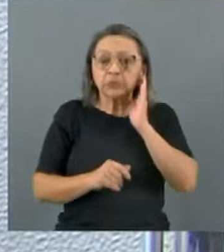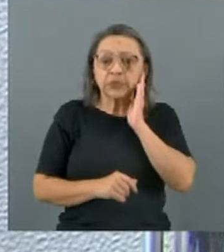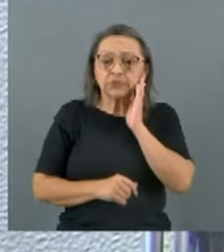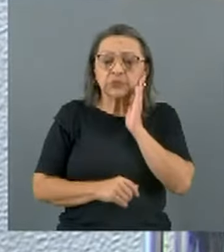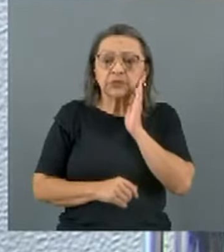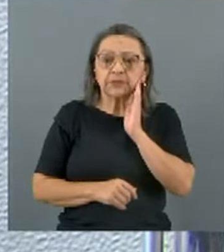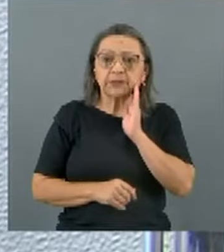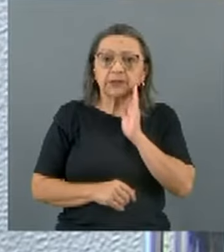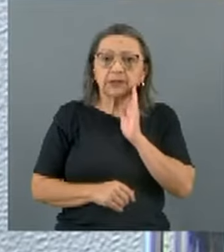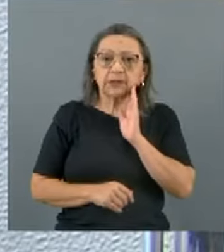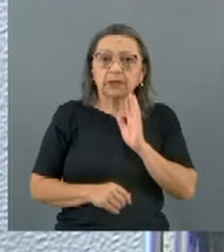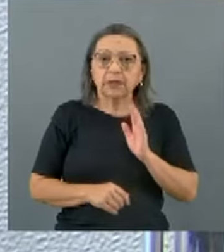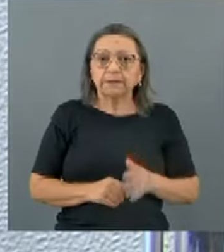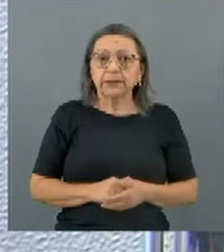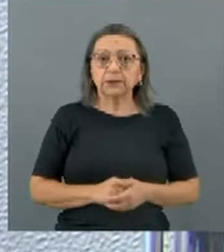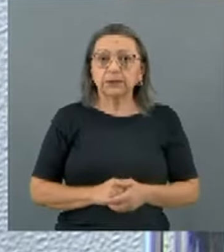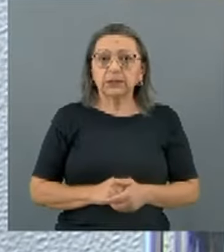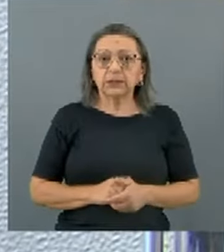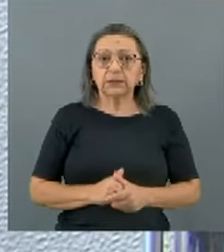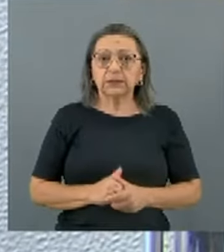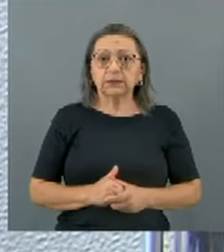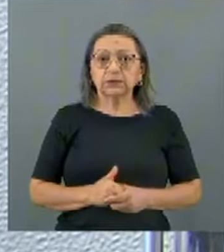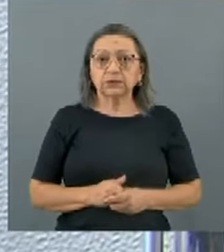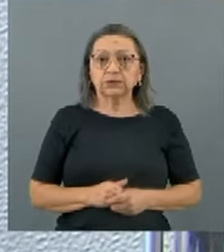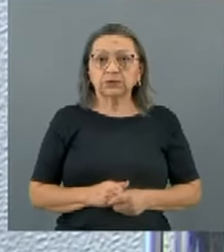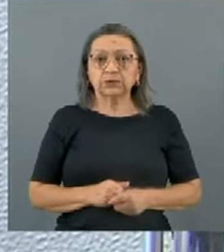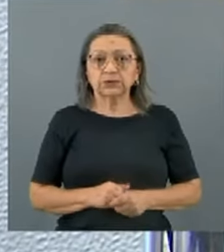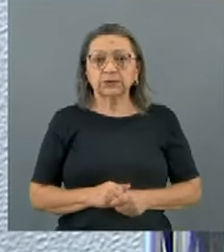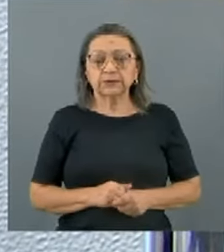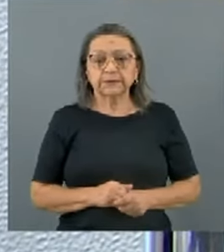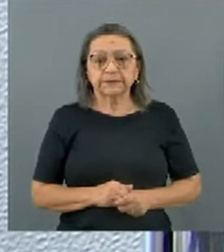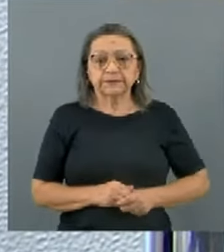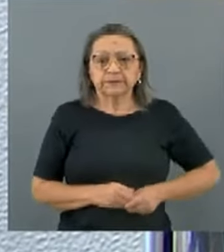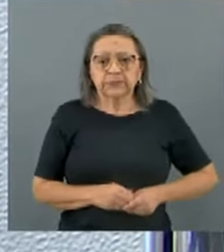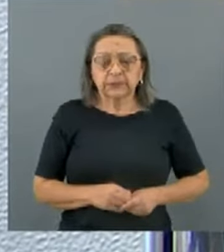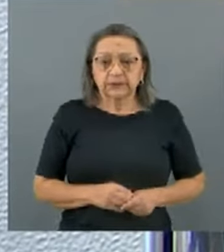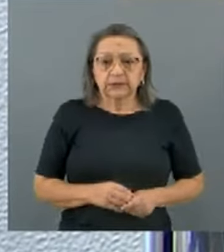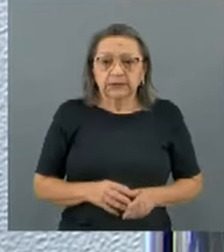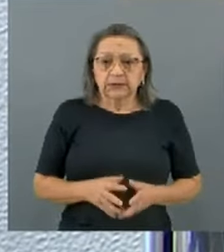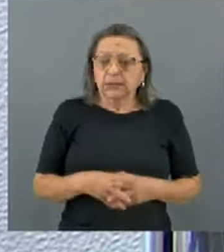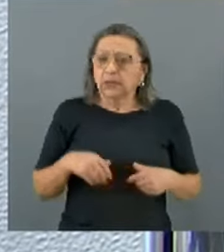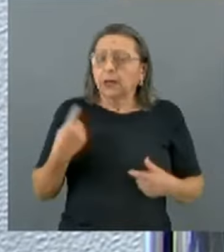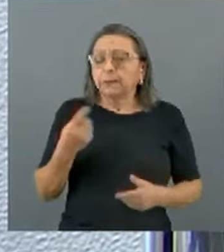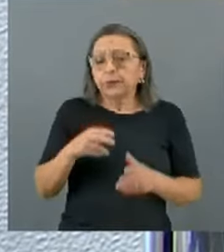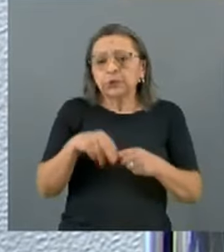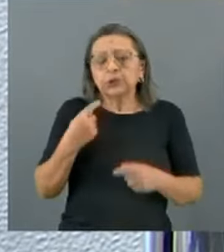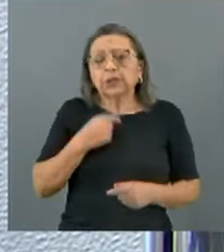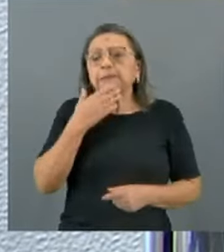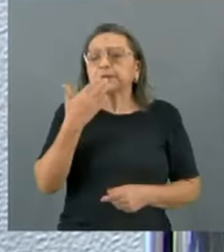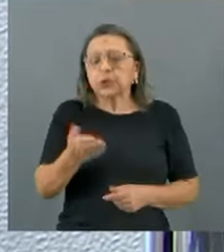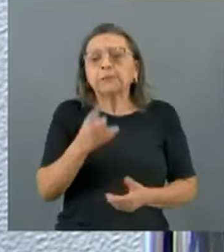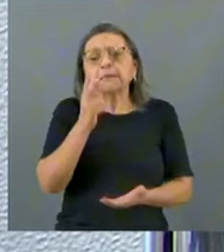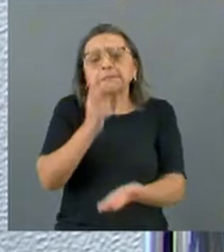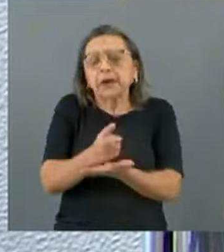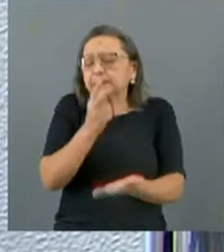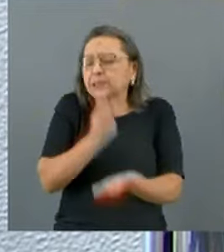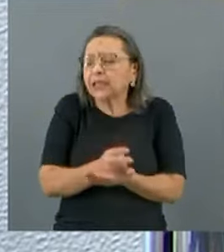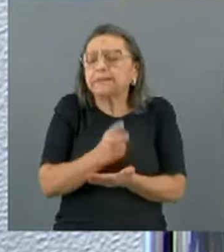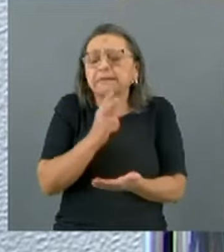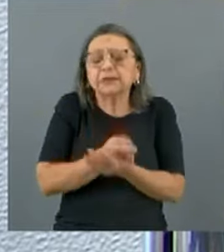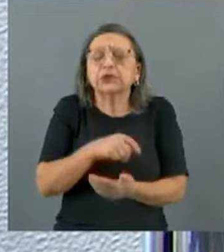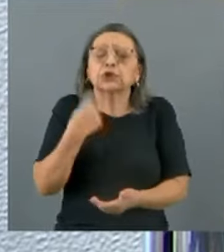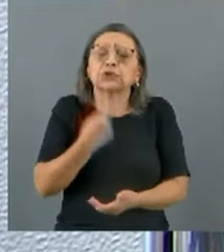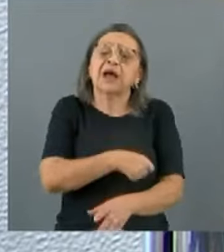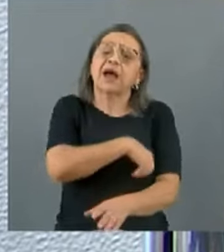não tem esse dinheiro mais. Então, senadora, nós estamos aqui pedindo para manter aquilo que nós conseguimos com muito